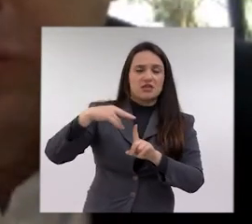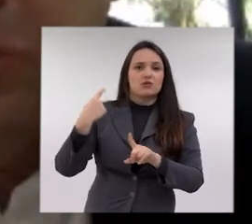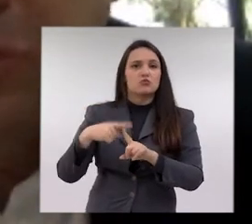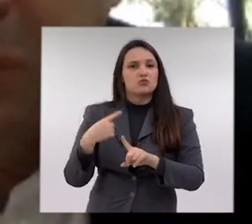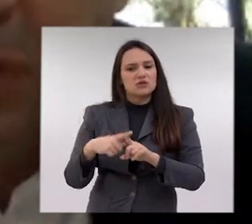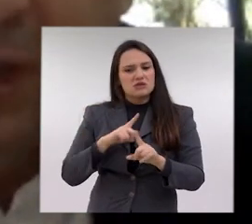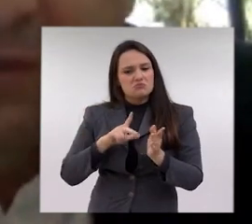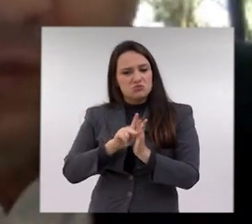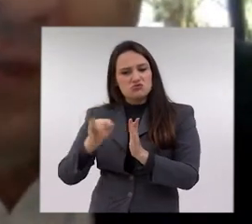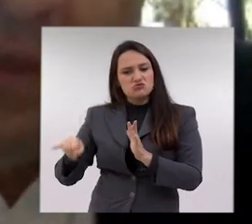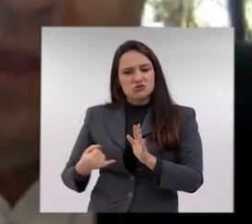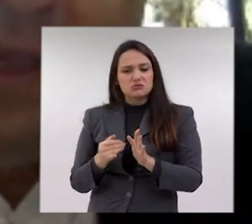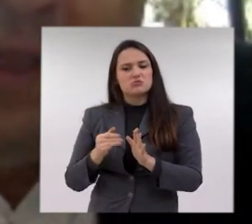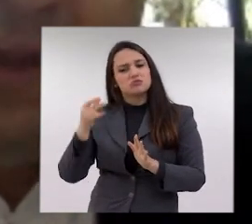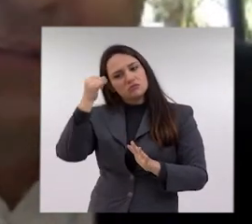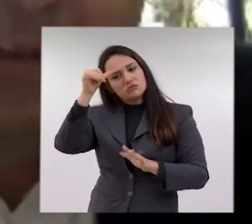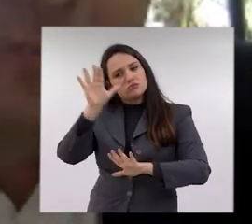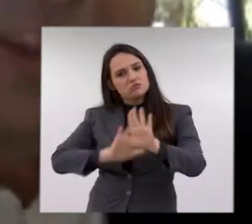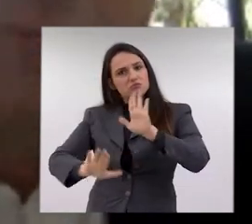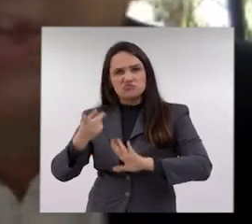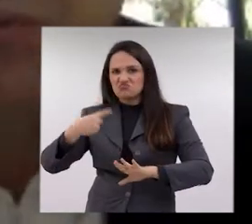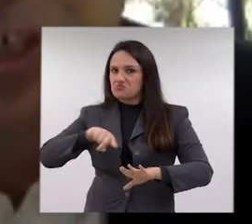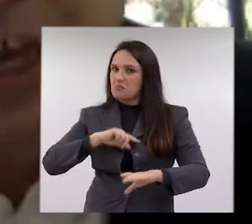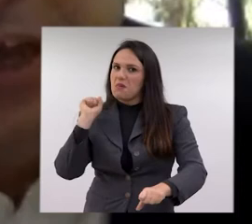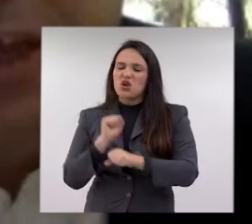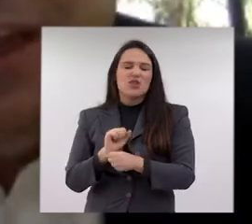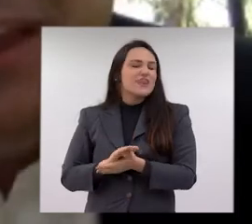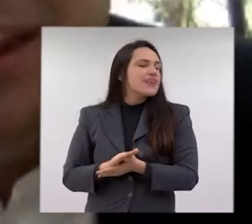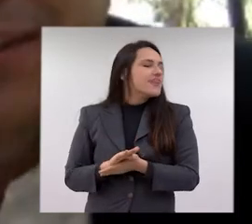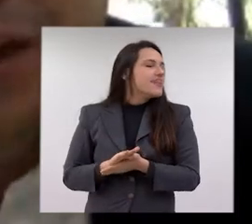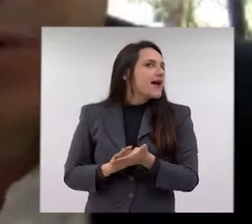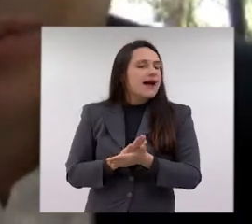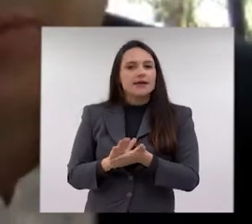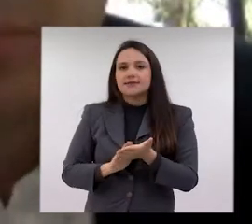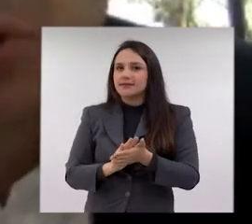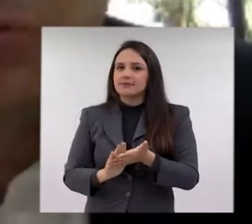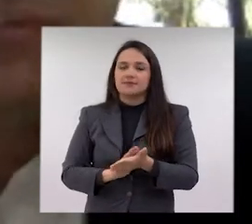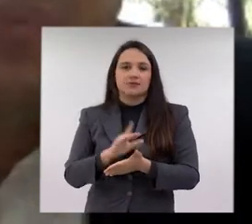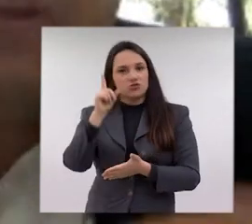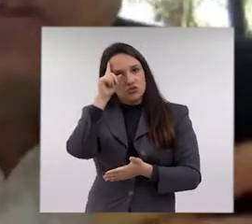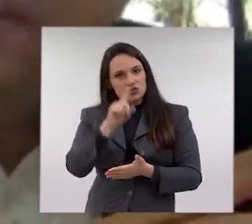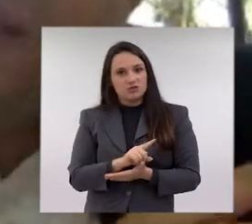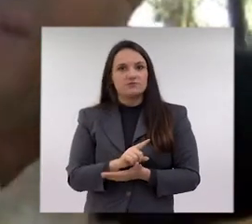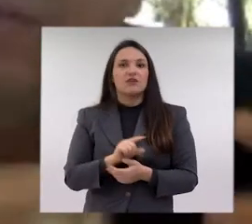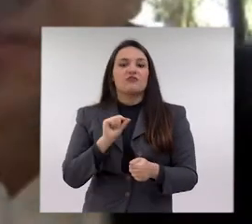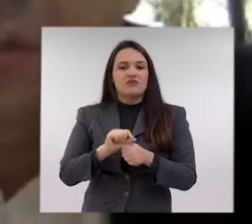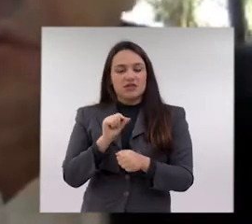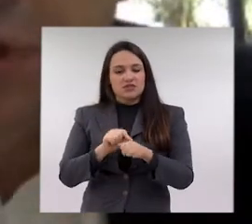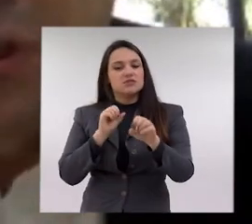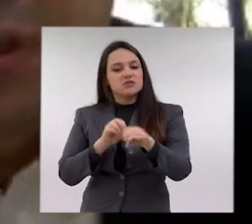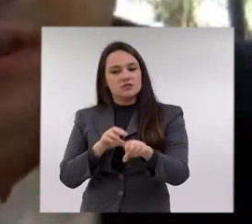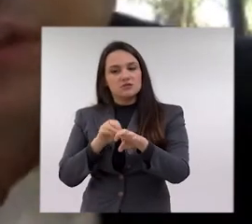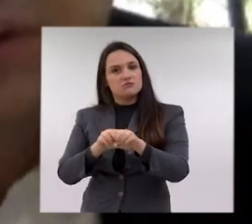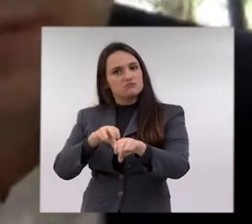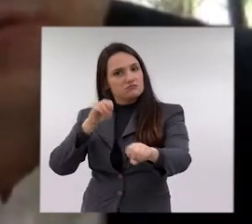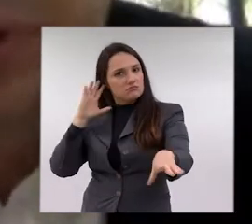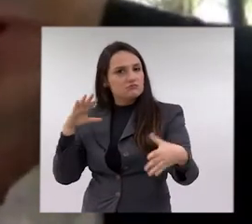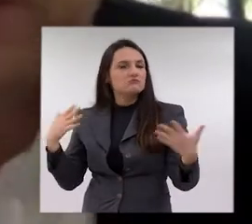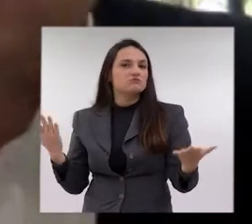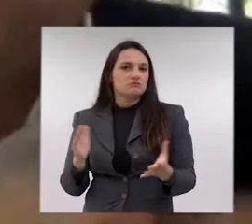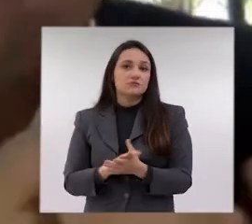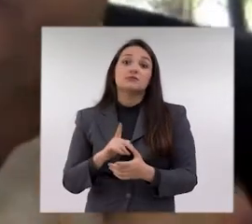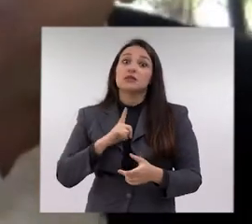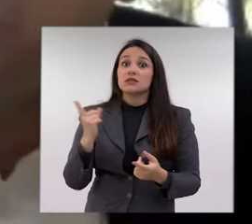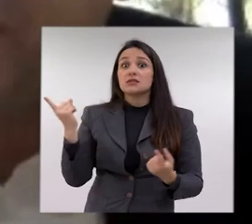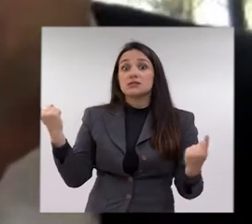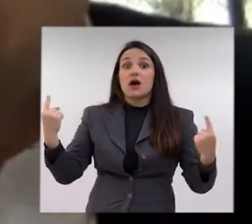no plano de biossegurança, em relação, nós não paramos nenhum dia em relação ao ensino remoto, em relação ao ensino da educação